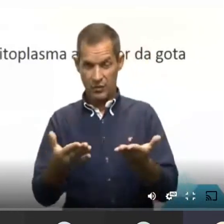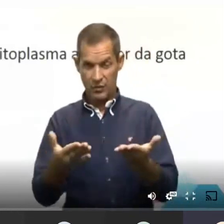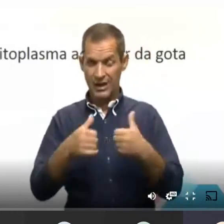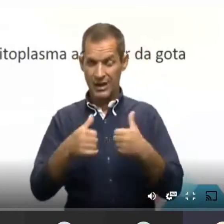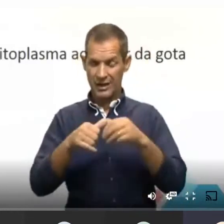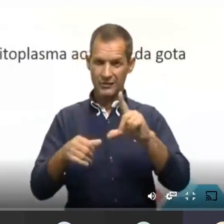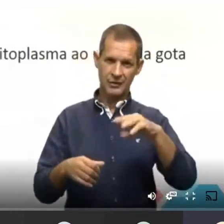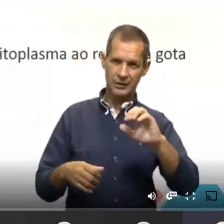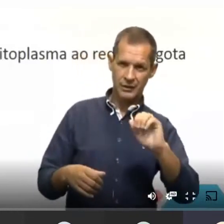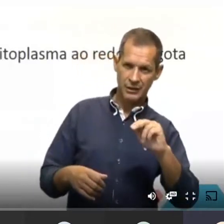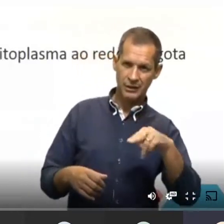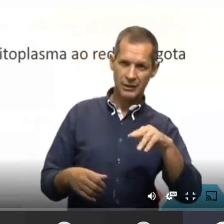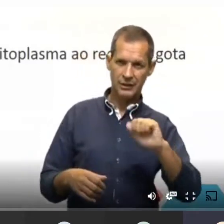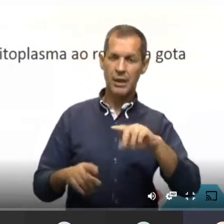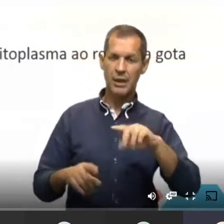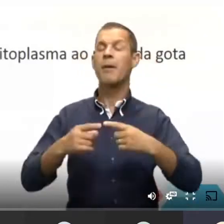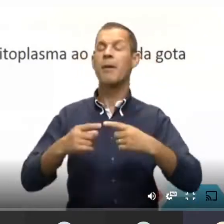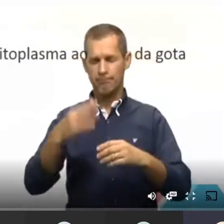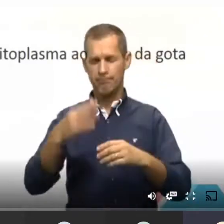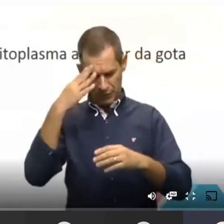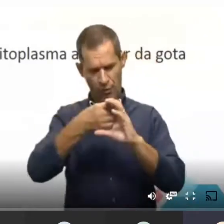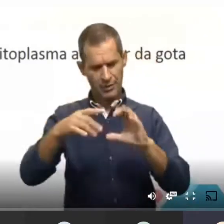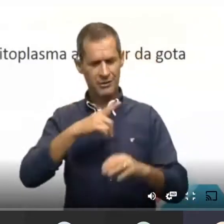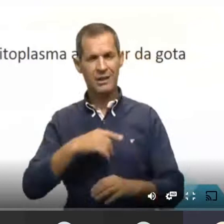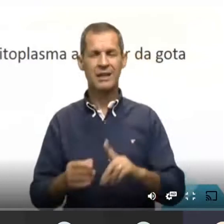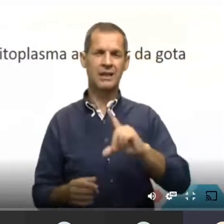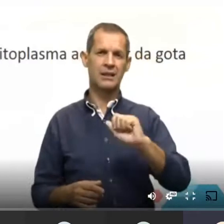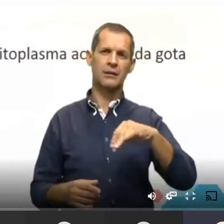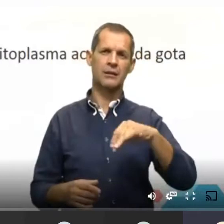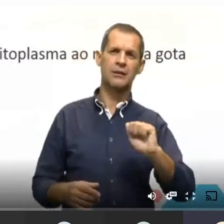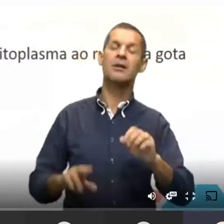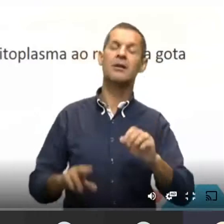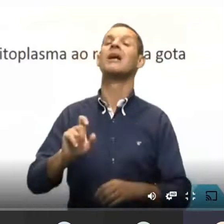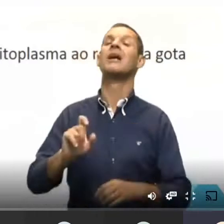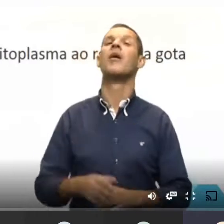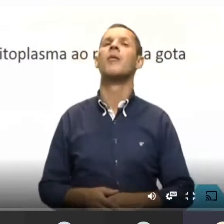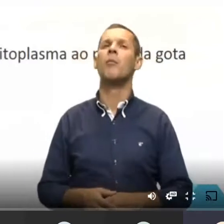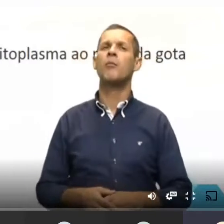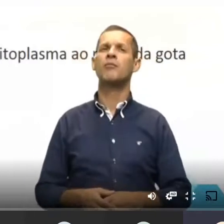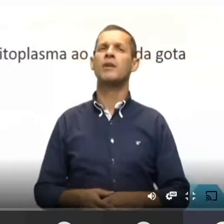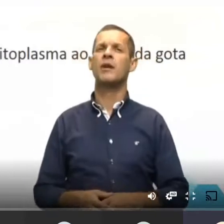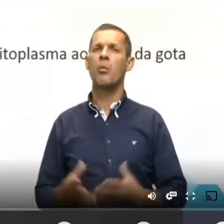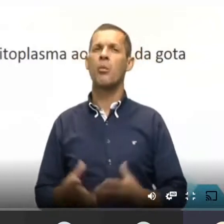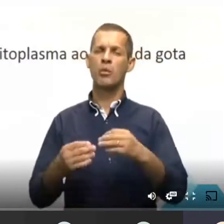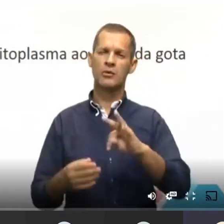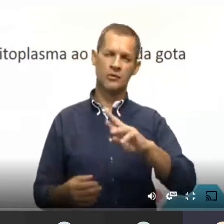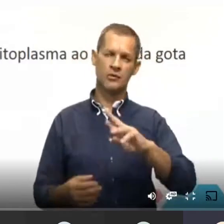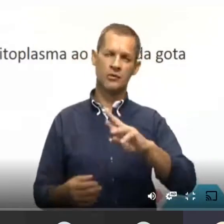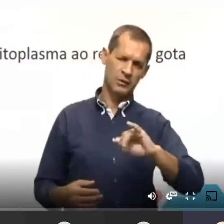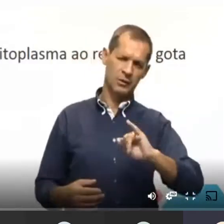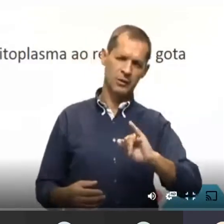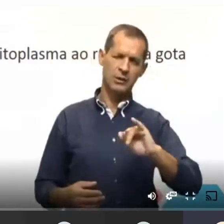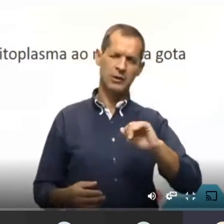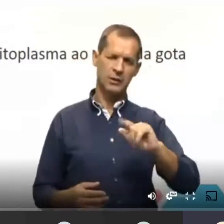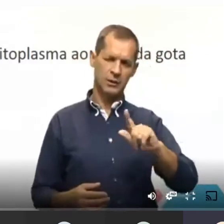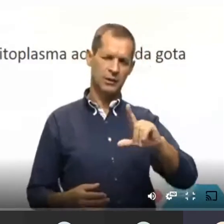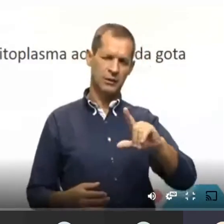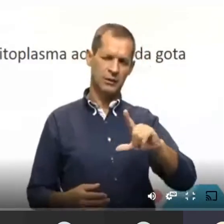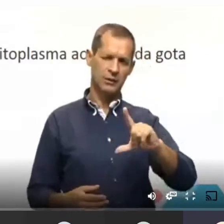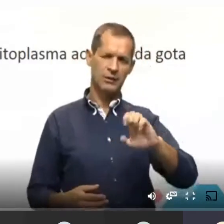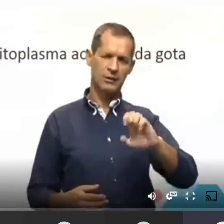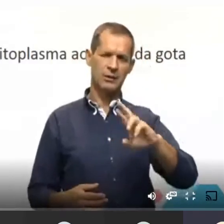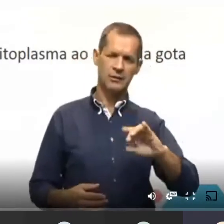identifiquem nessa lâmina? A principal característica, então, seria o acúmulo de triglicerídeos, né?